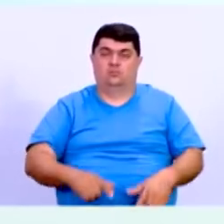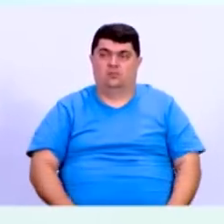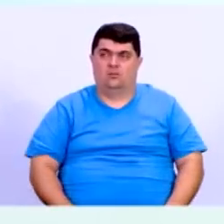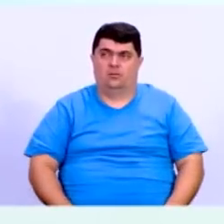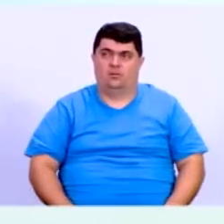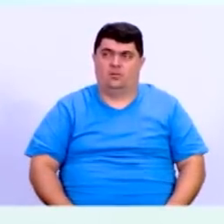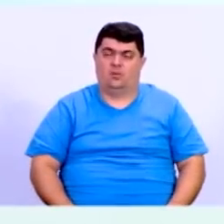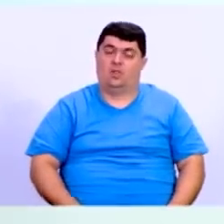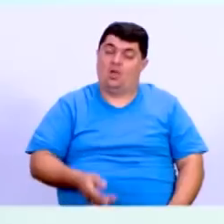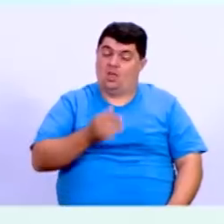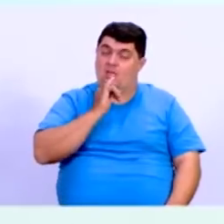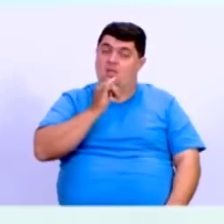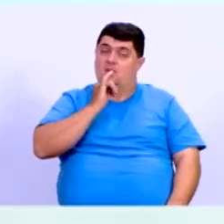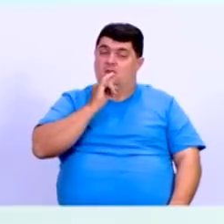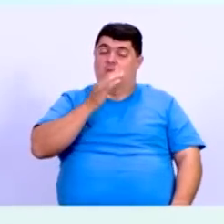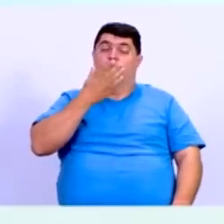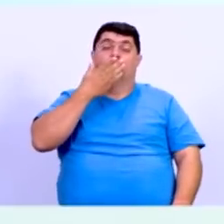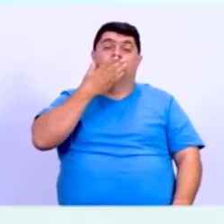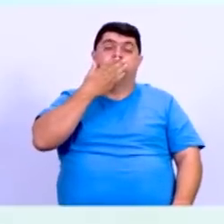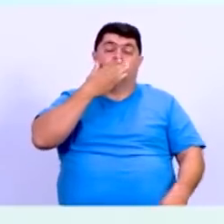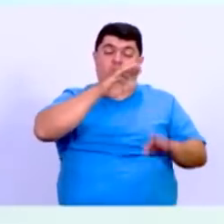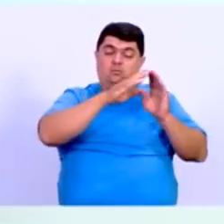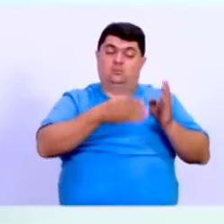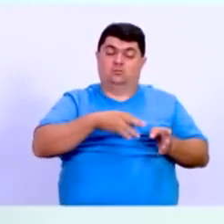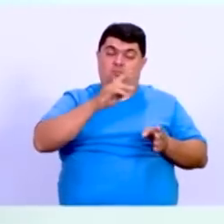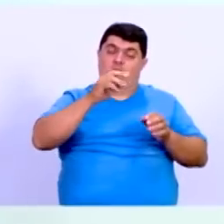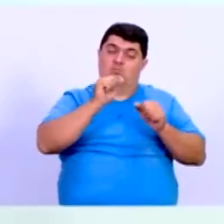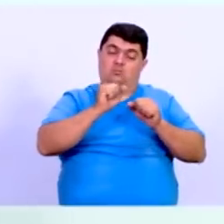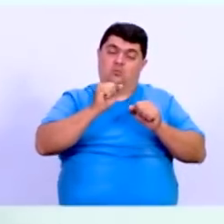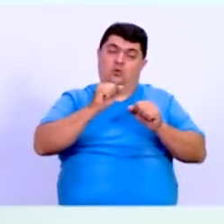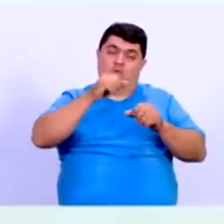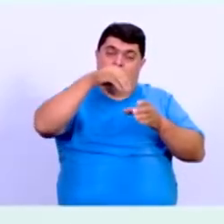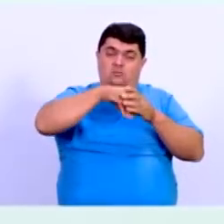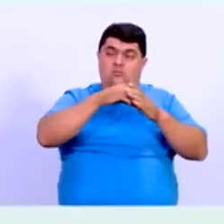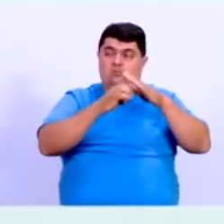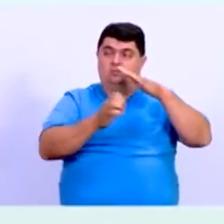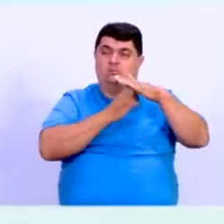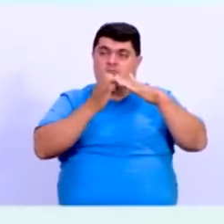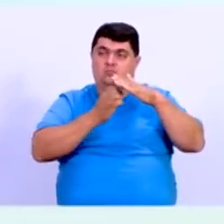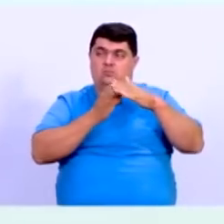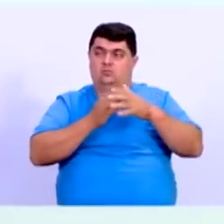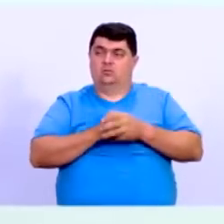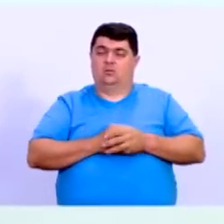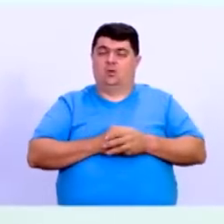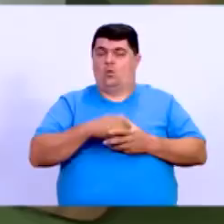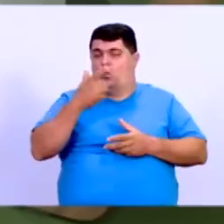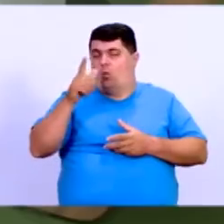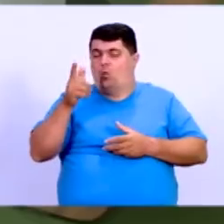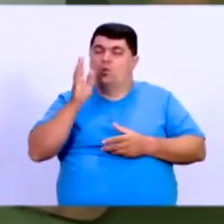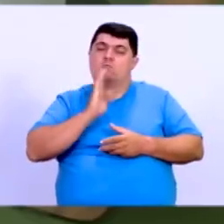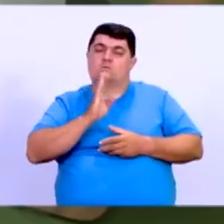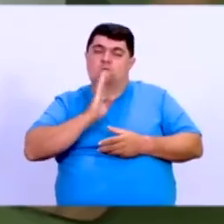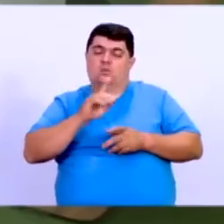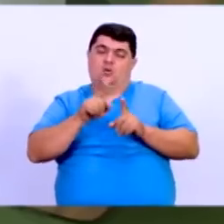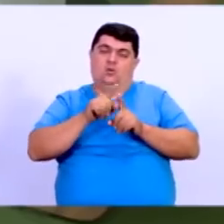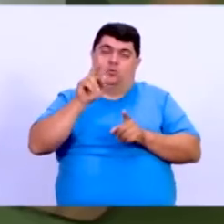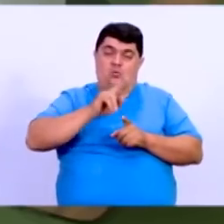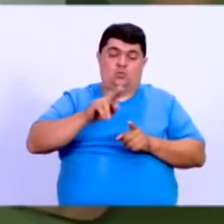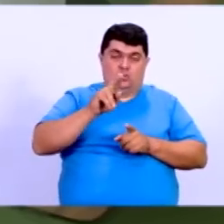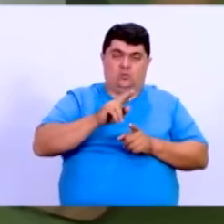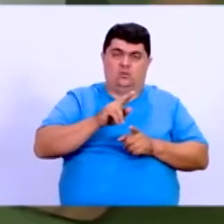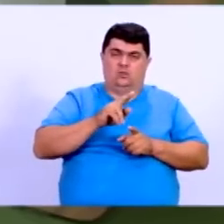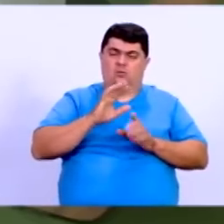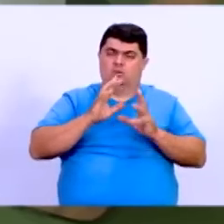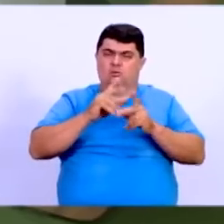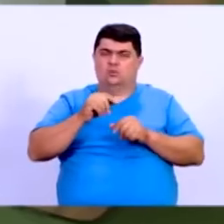é um exemplo de tipo de servidor que você pode ter na tua empresa, tá? Outro exemplo, né? bem prático, que o pessoal usa bastante aí. Todo